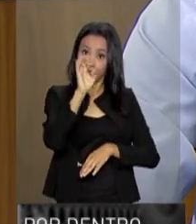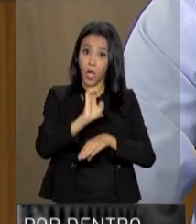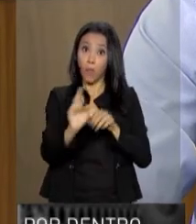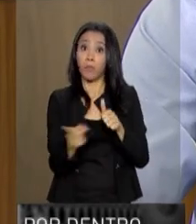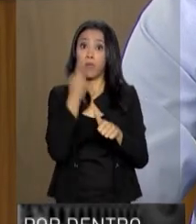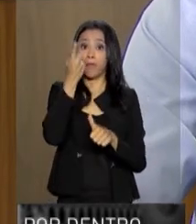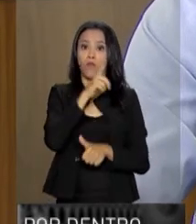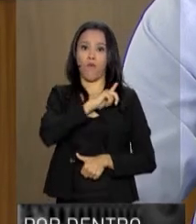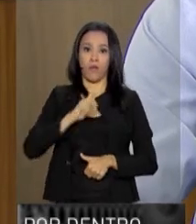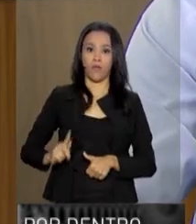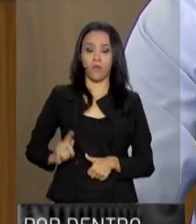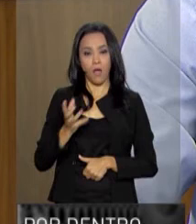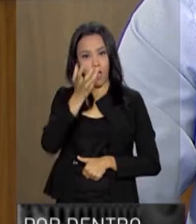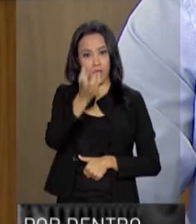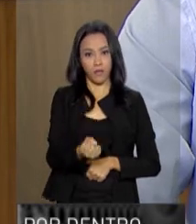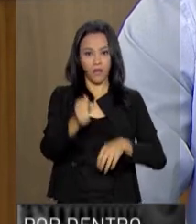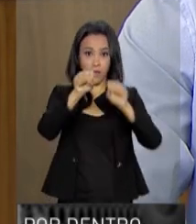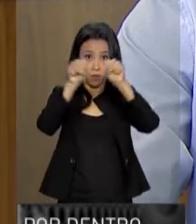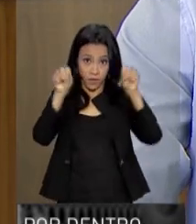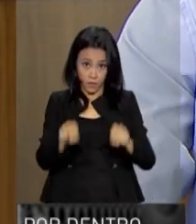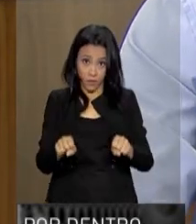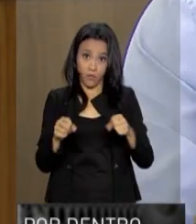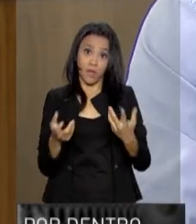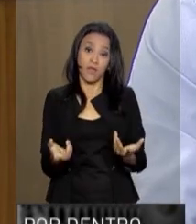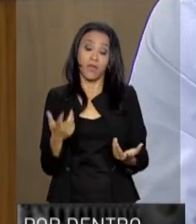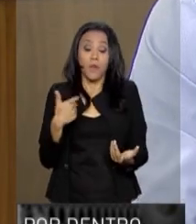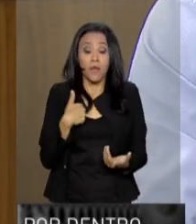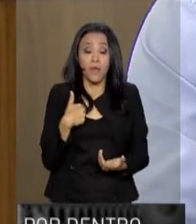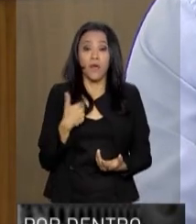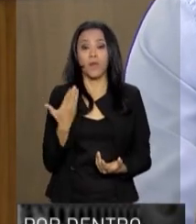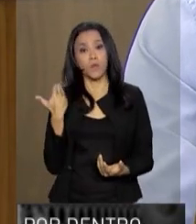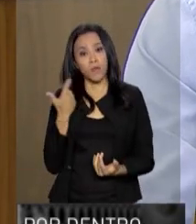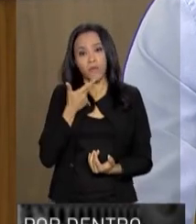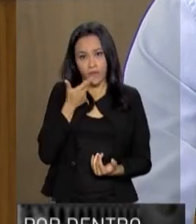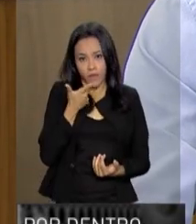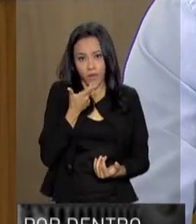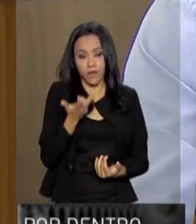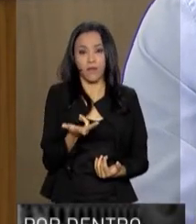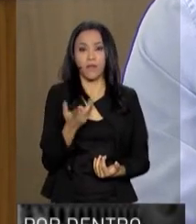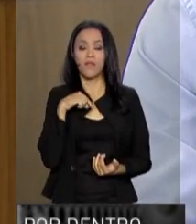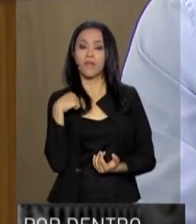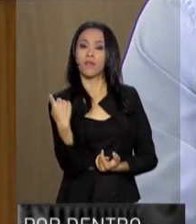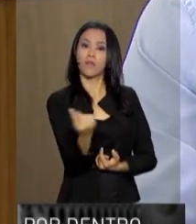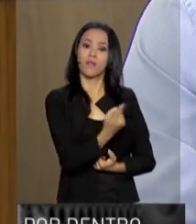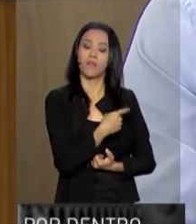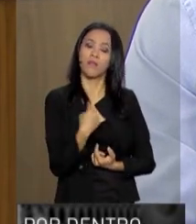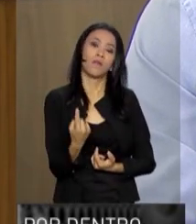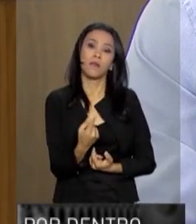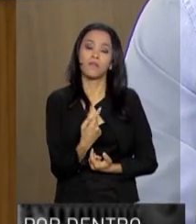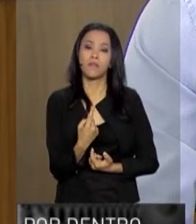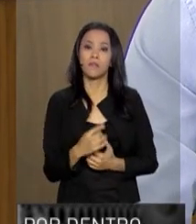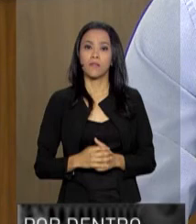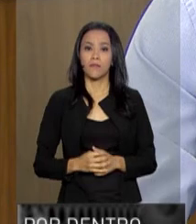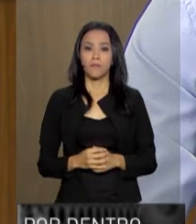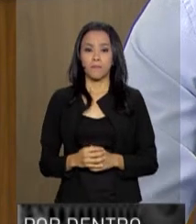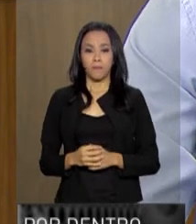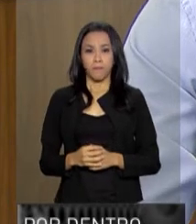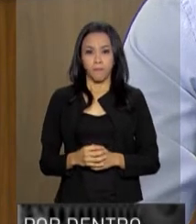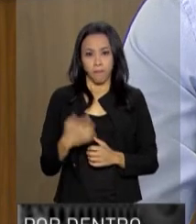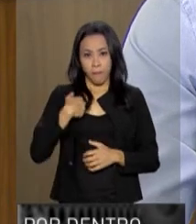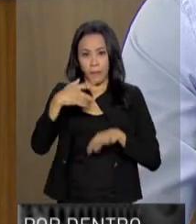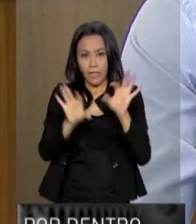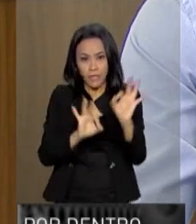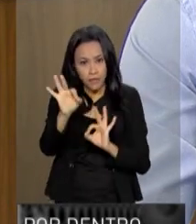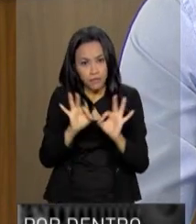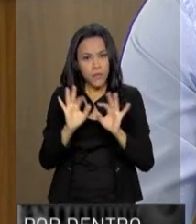governador daria esse sistema e eu dizia anteriormente que nós estamos é tratando